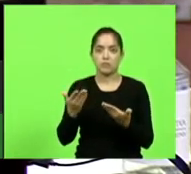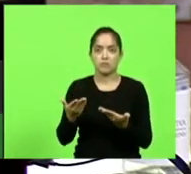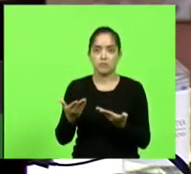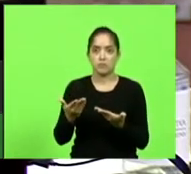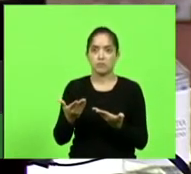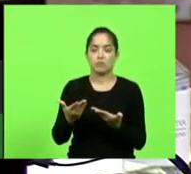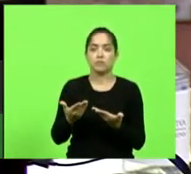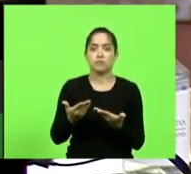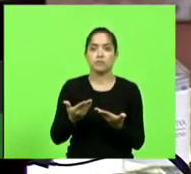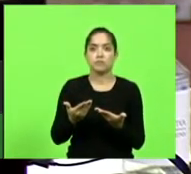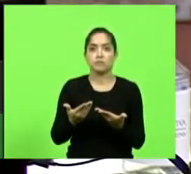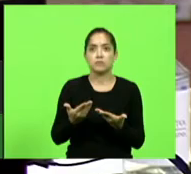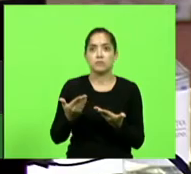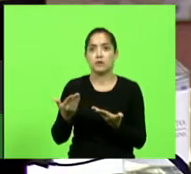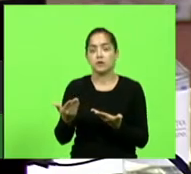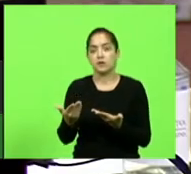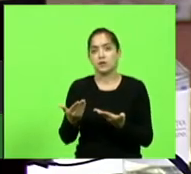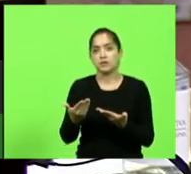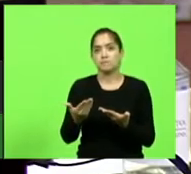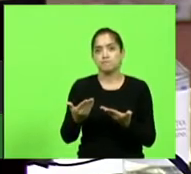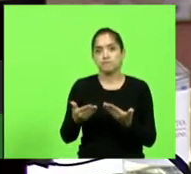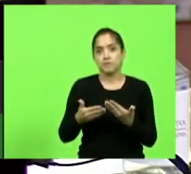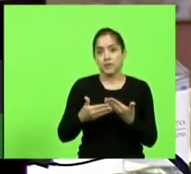que vai